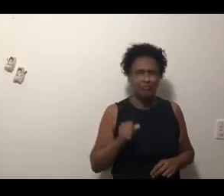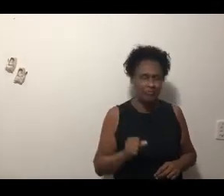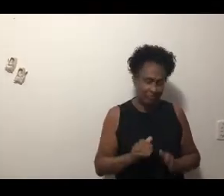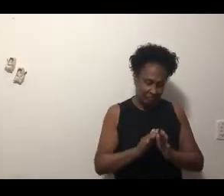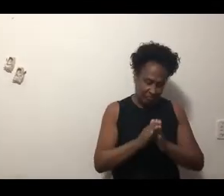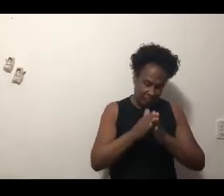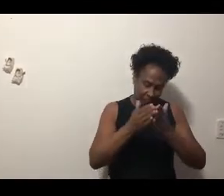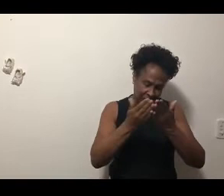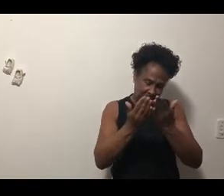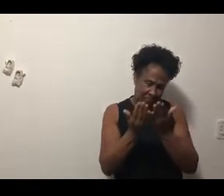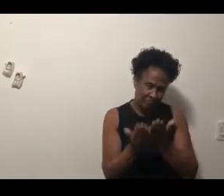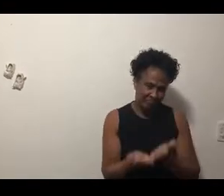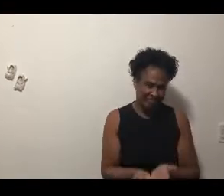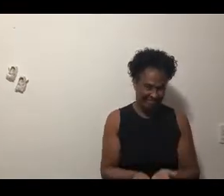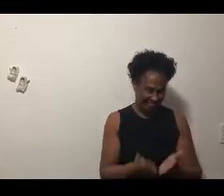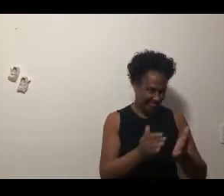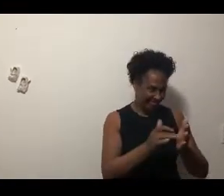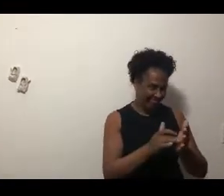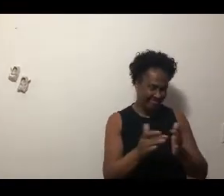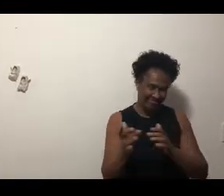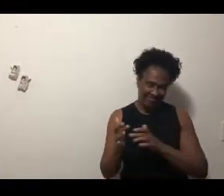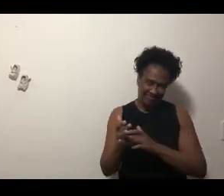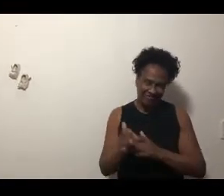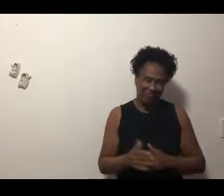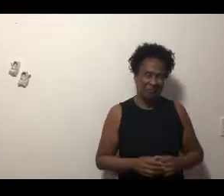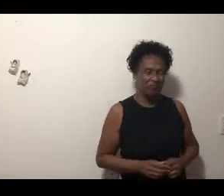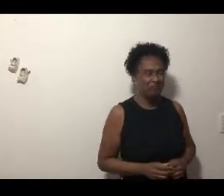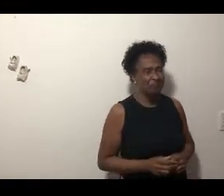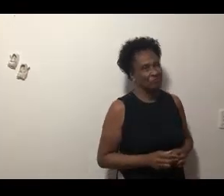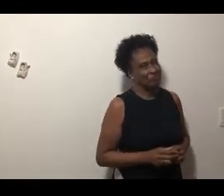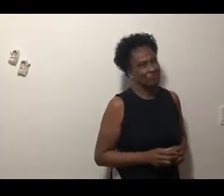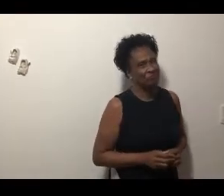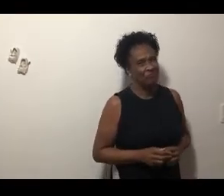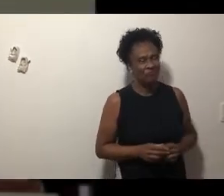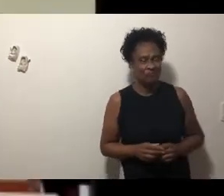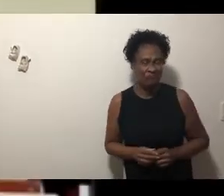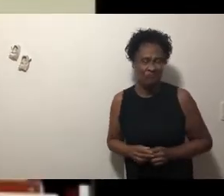a palavra de